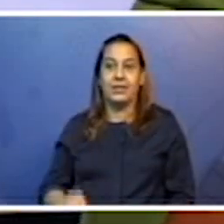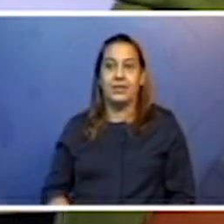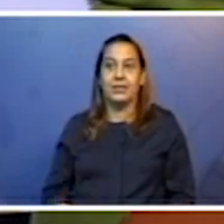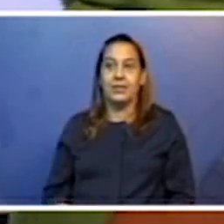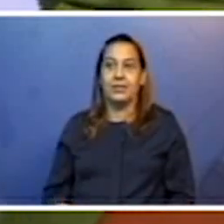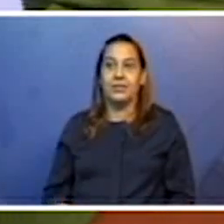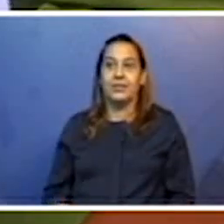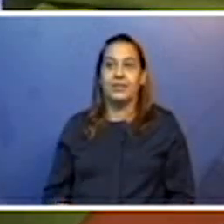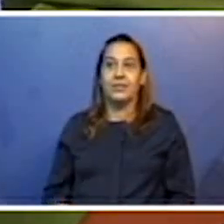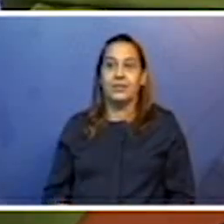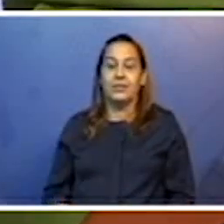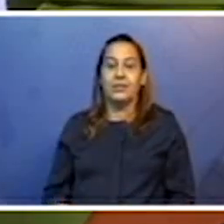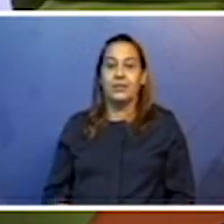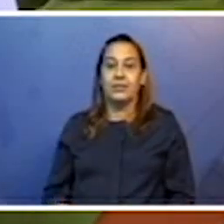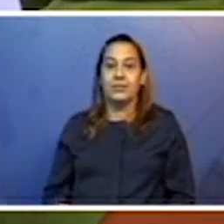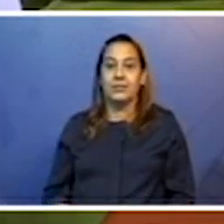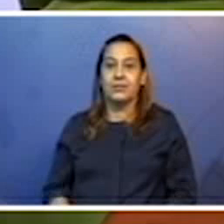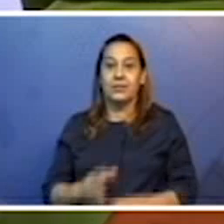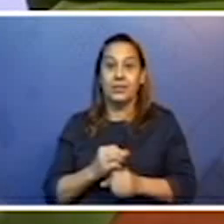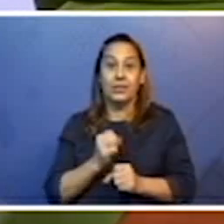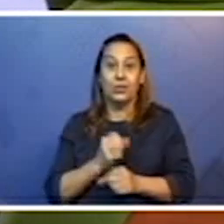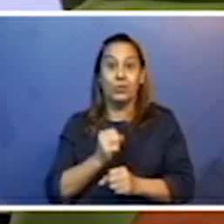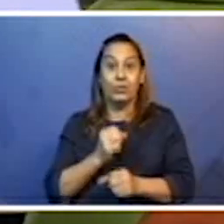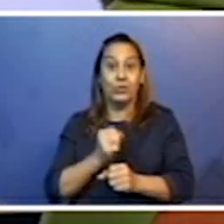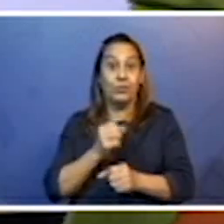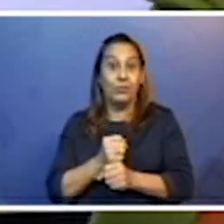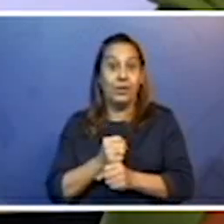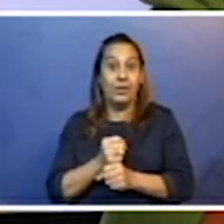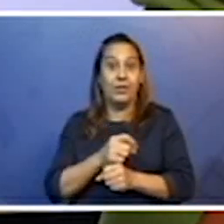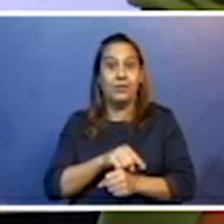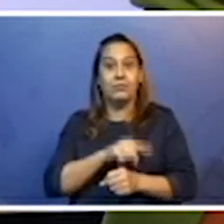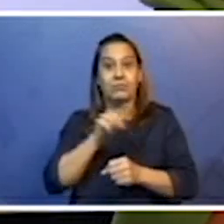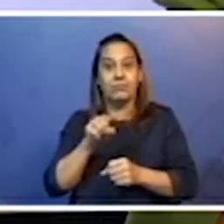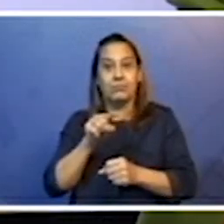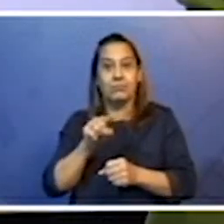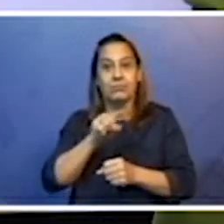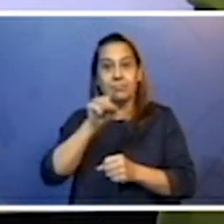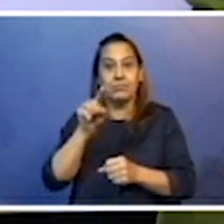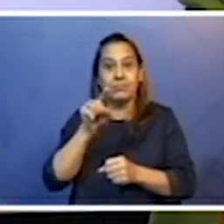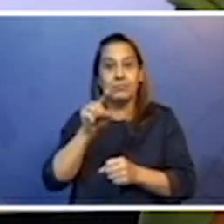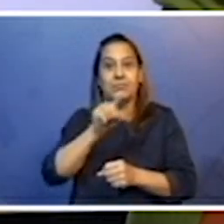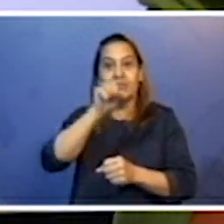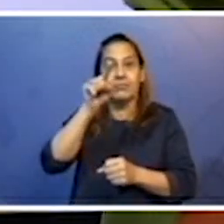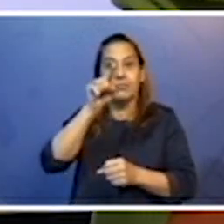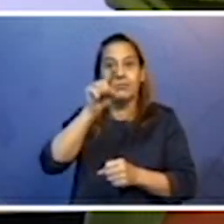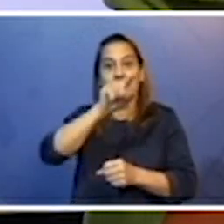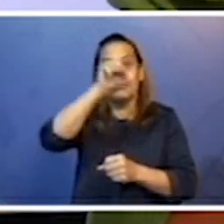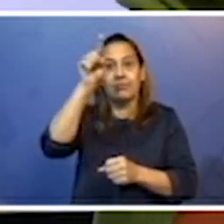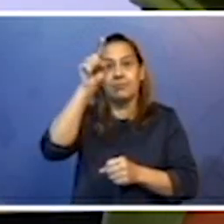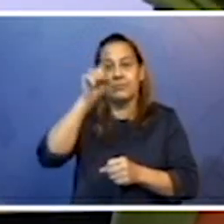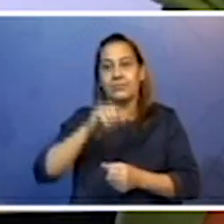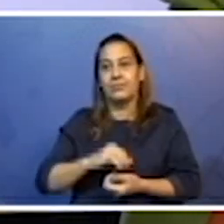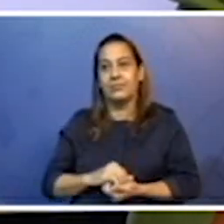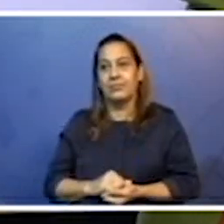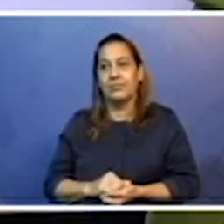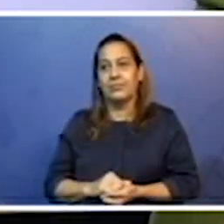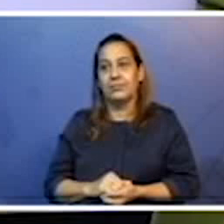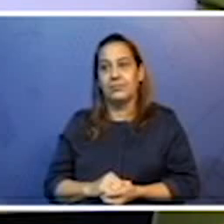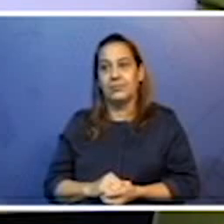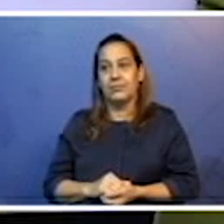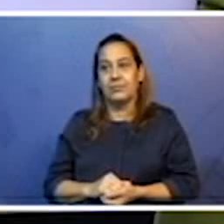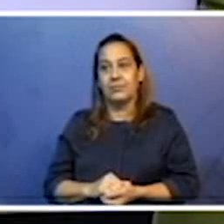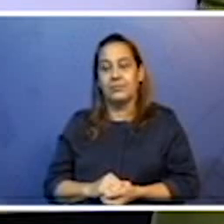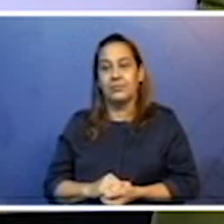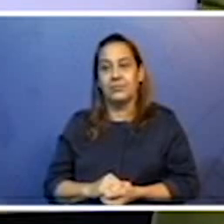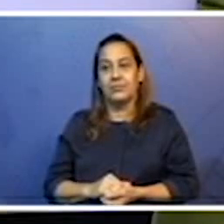4, ele cabe 1.000. E aí, eu não posso ir dando pulinhos, ó? Aqui, ó, um potinho só, tá vendo? Um aqui,